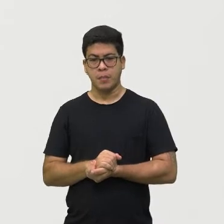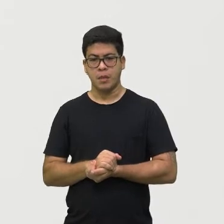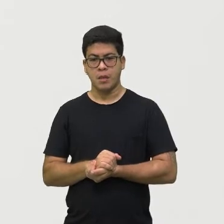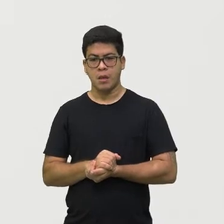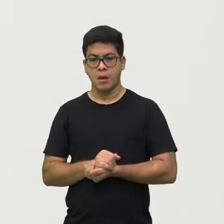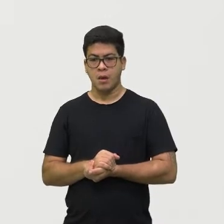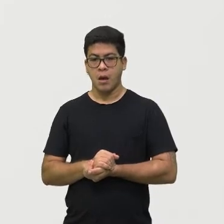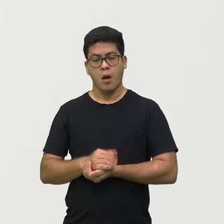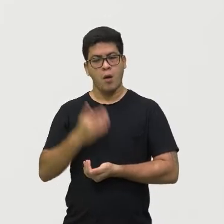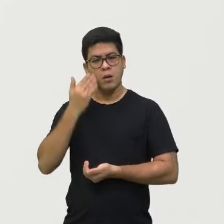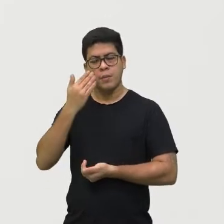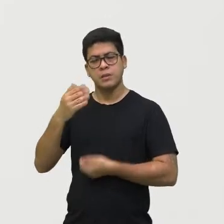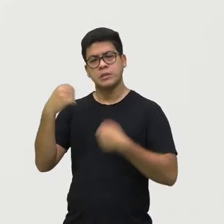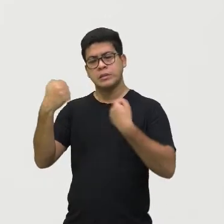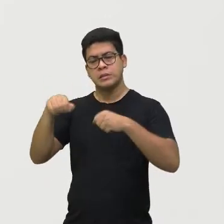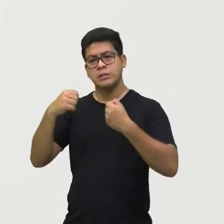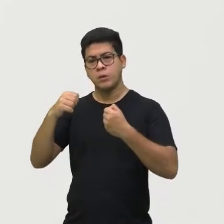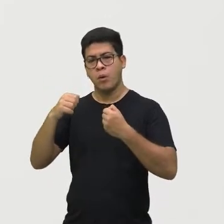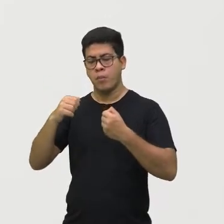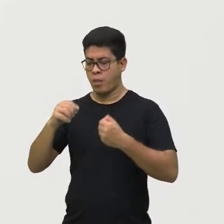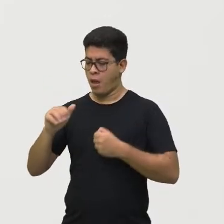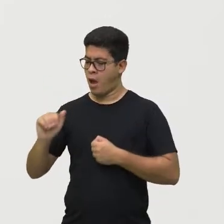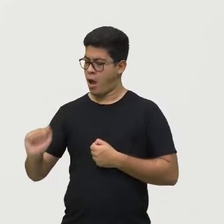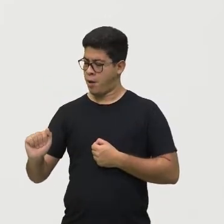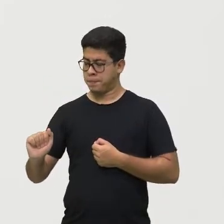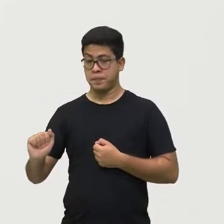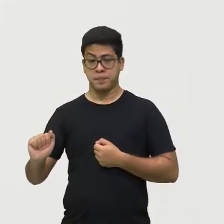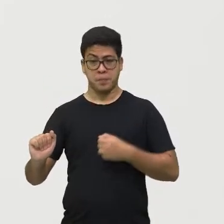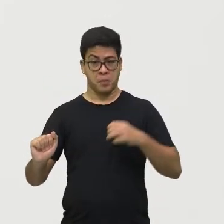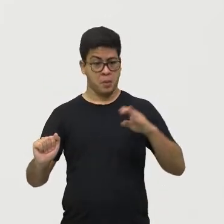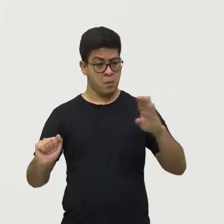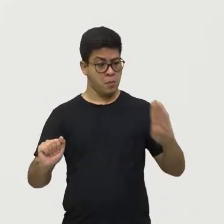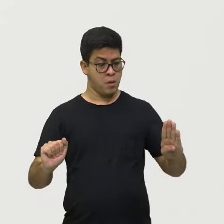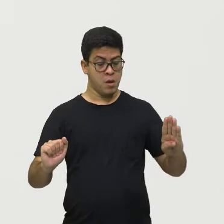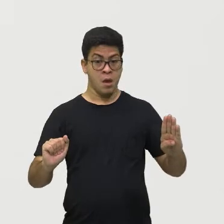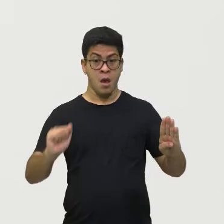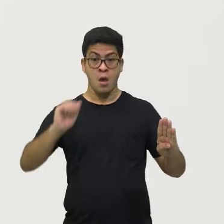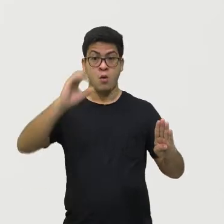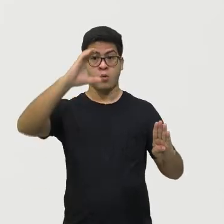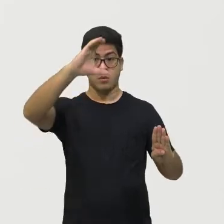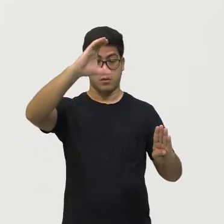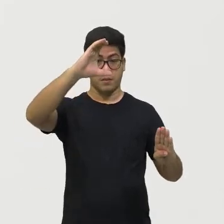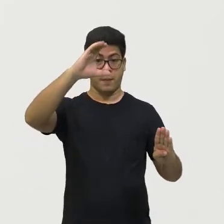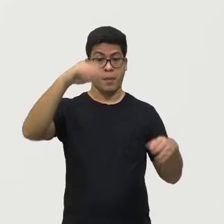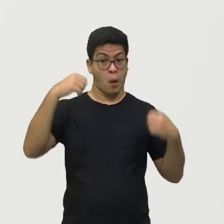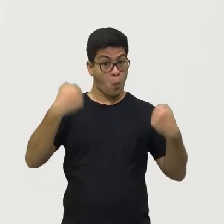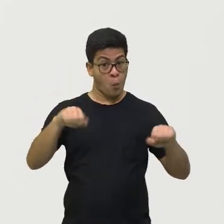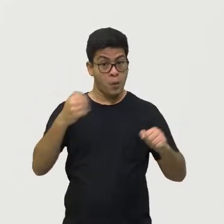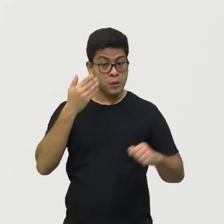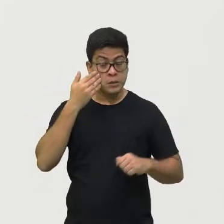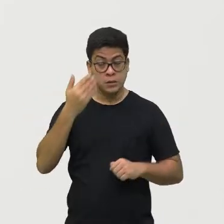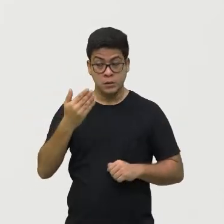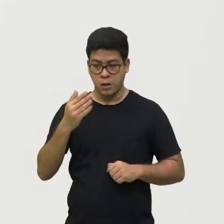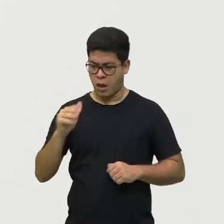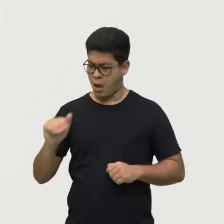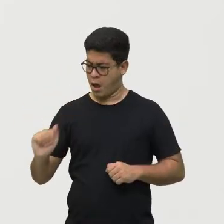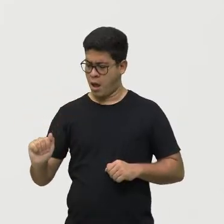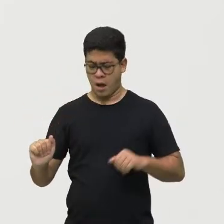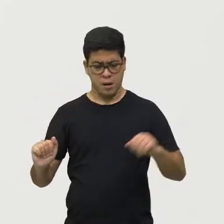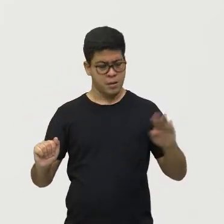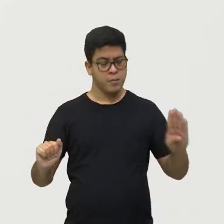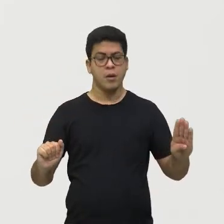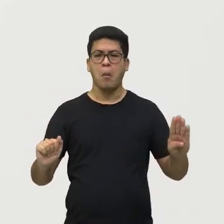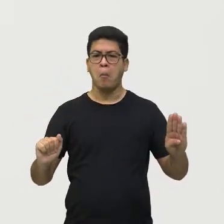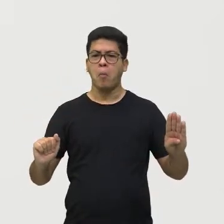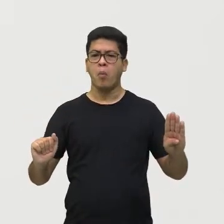B e o ponto C, que está aqui, ó. Veja que A e B estão sobre a mesma superfície equipotencial. Vamos então lá